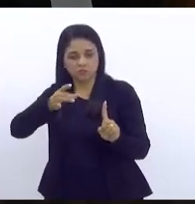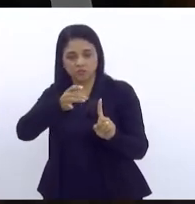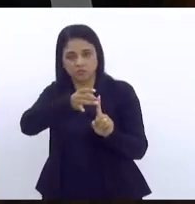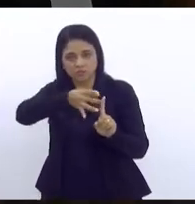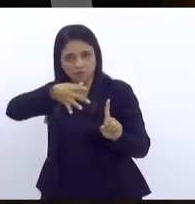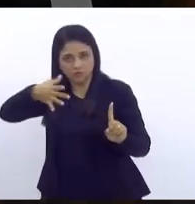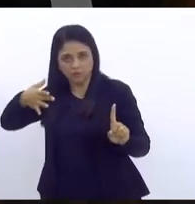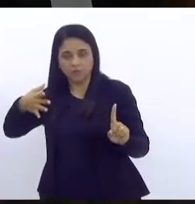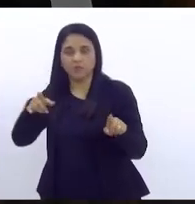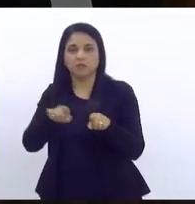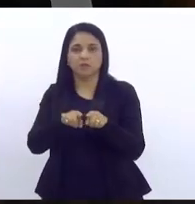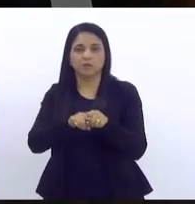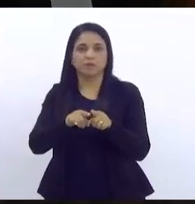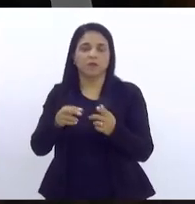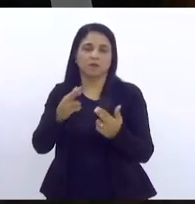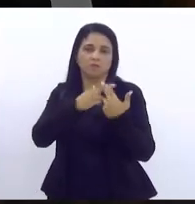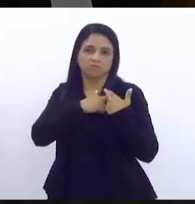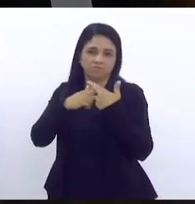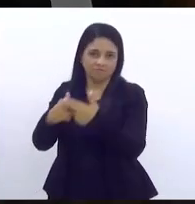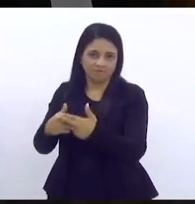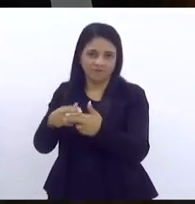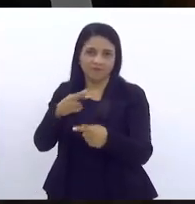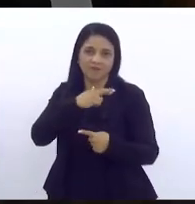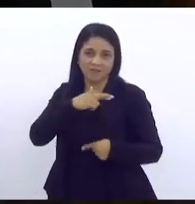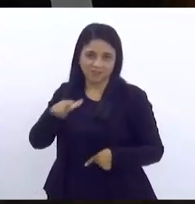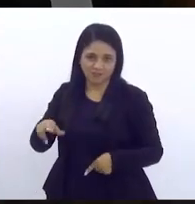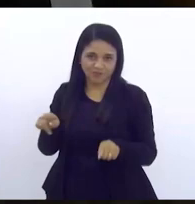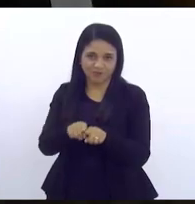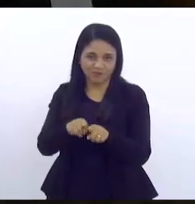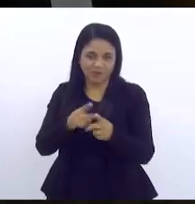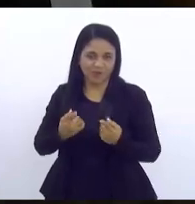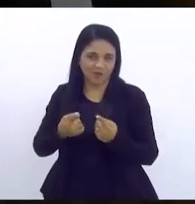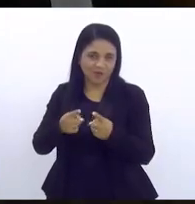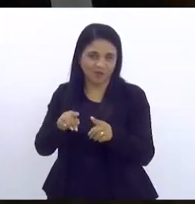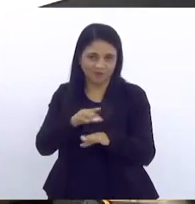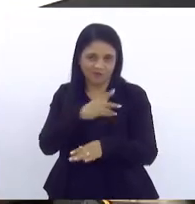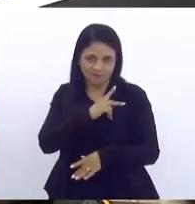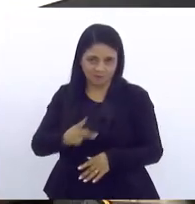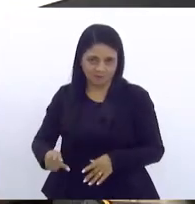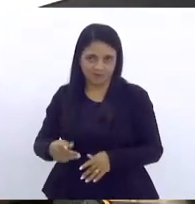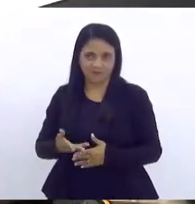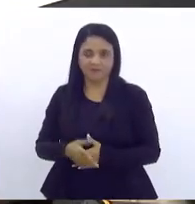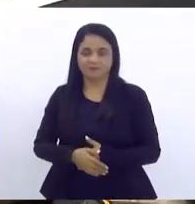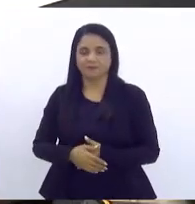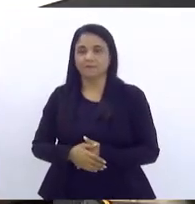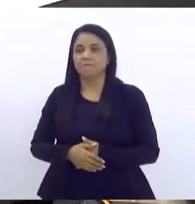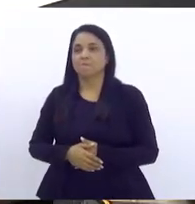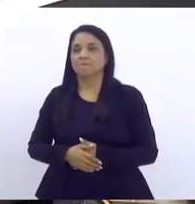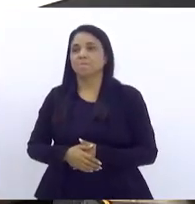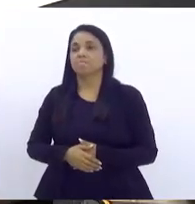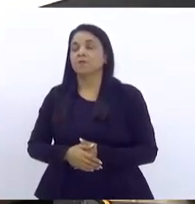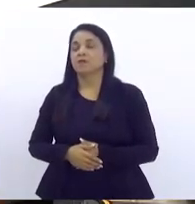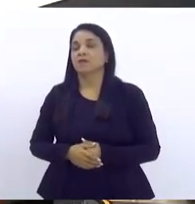religiosas e alguns outros ismos aí a ser combatidos é o Tiago Veras